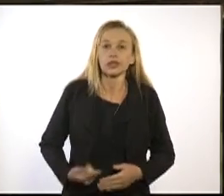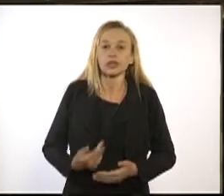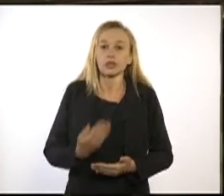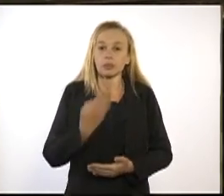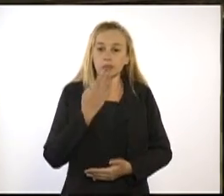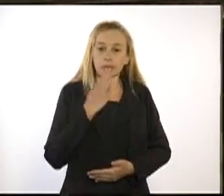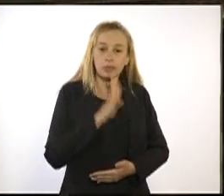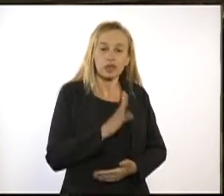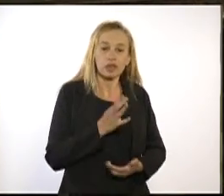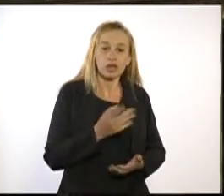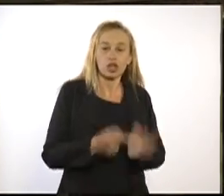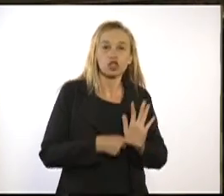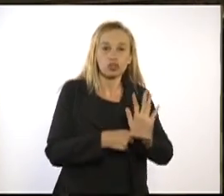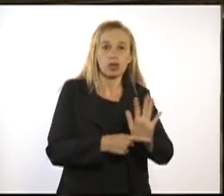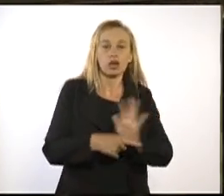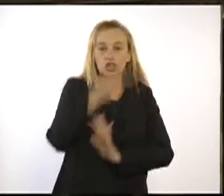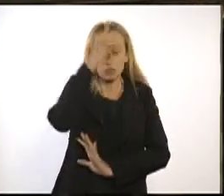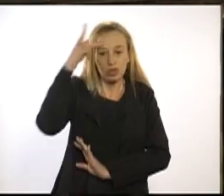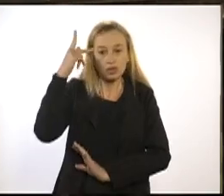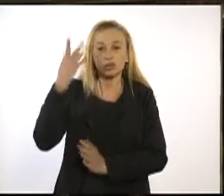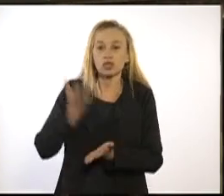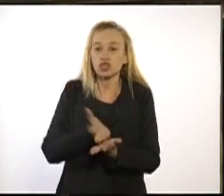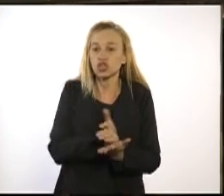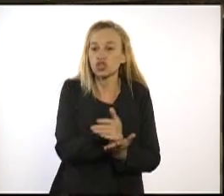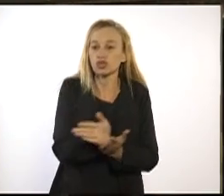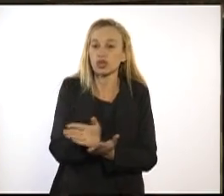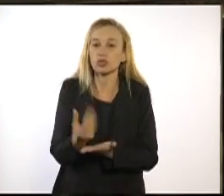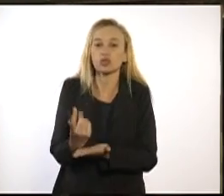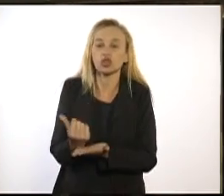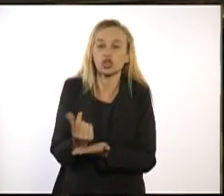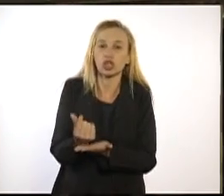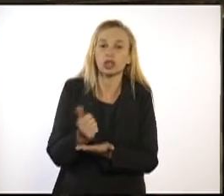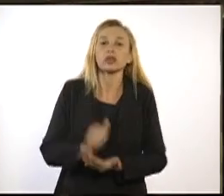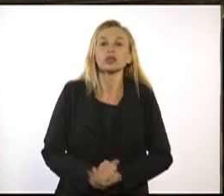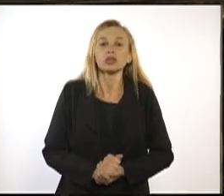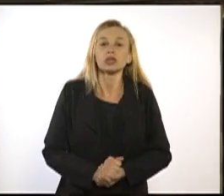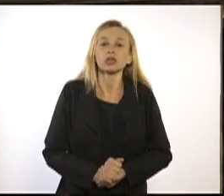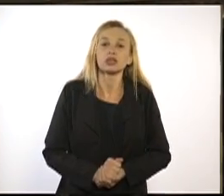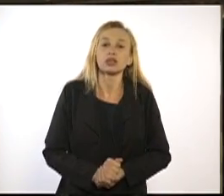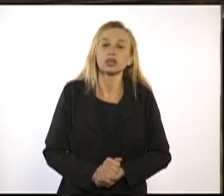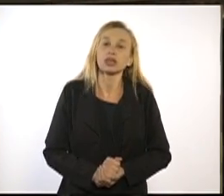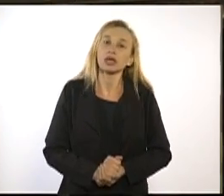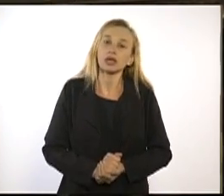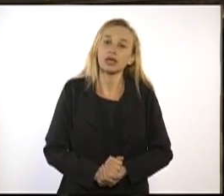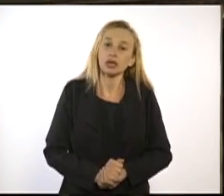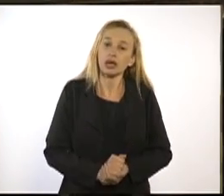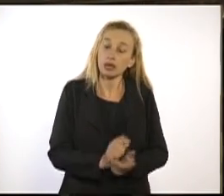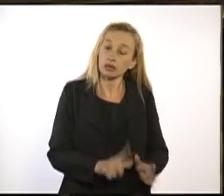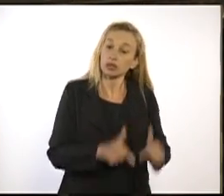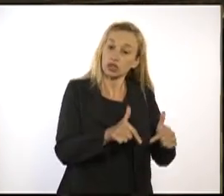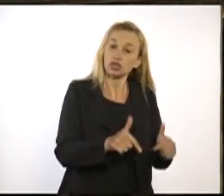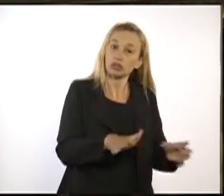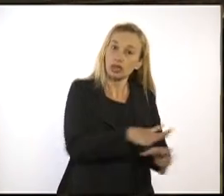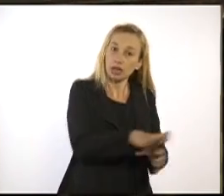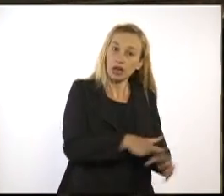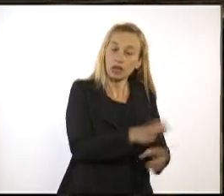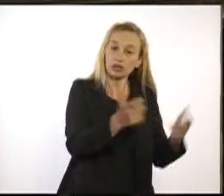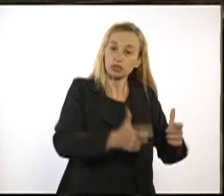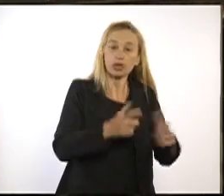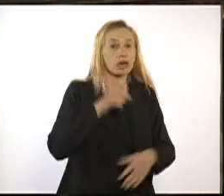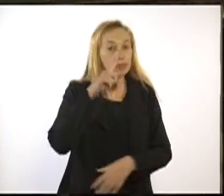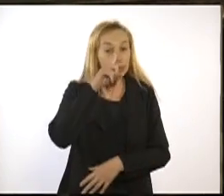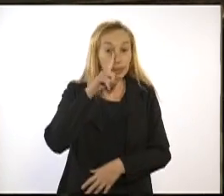pessoas, que desviam o dinheiro que deveria ser empregado para que áreas de risco, contenção